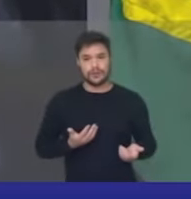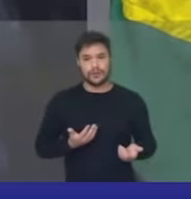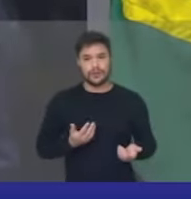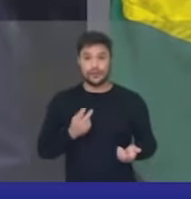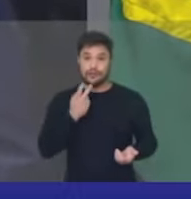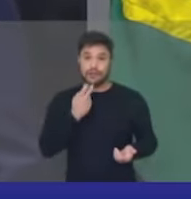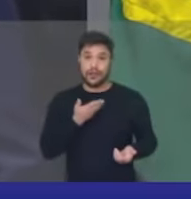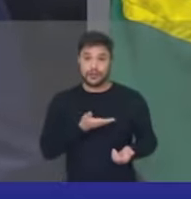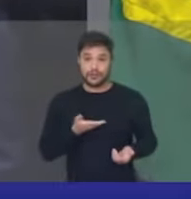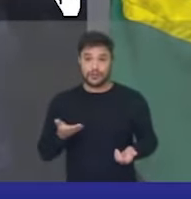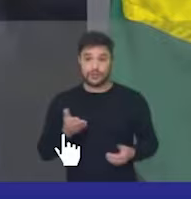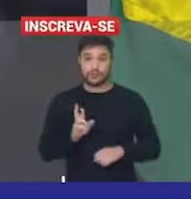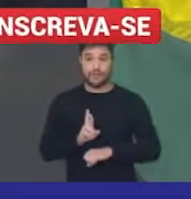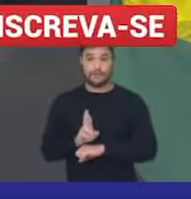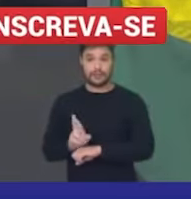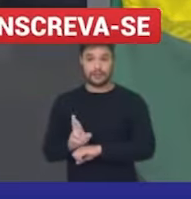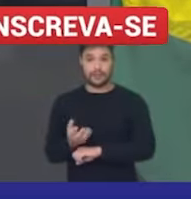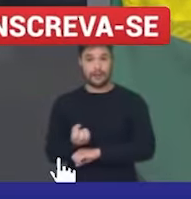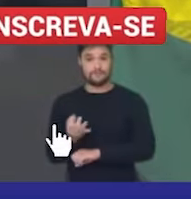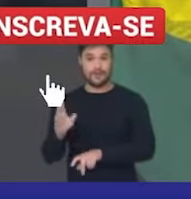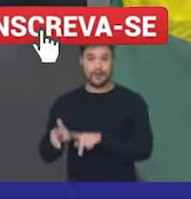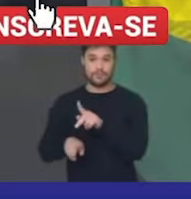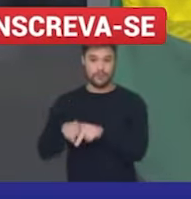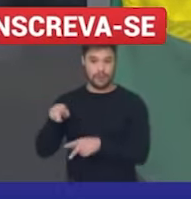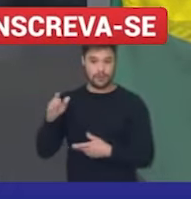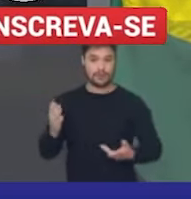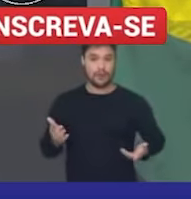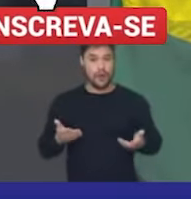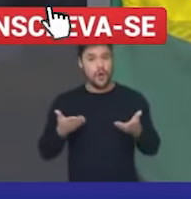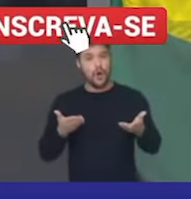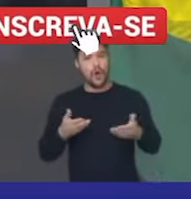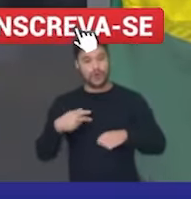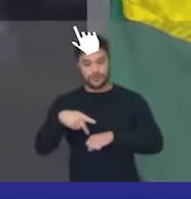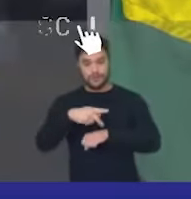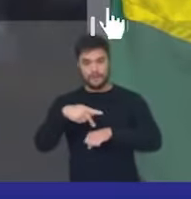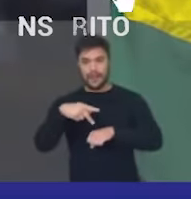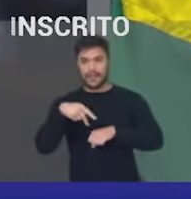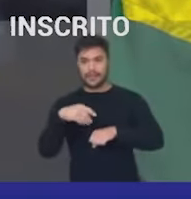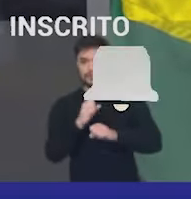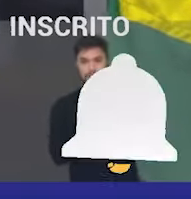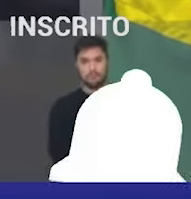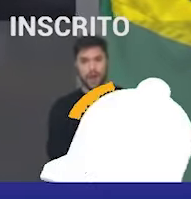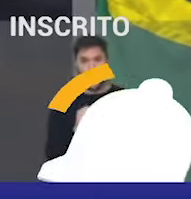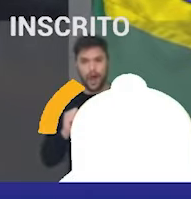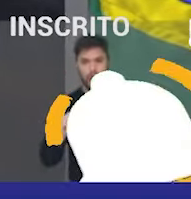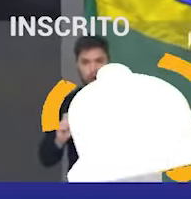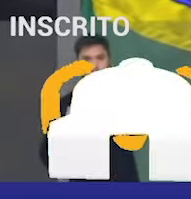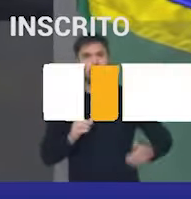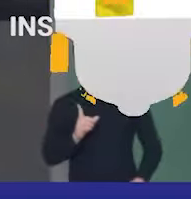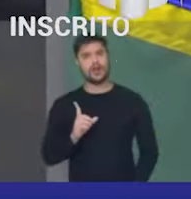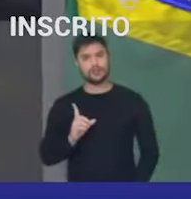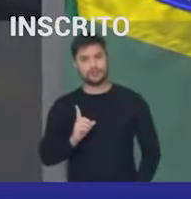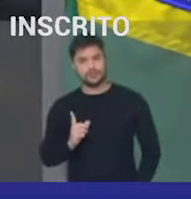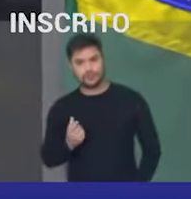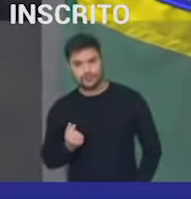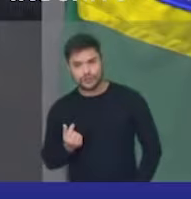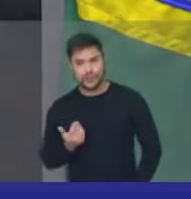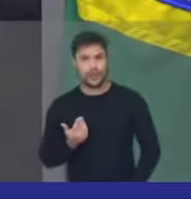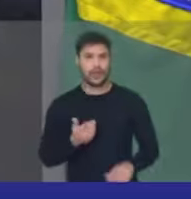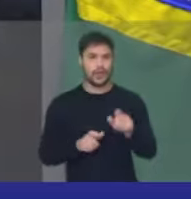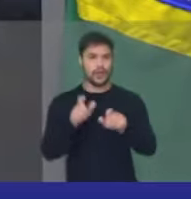falando em nome de muitos brasileiros É impressionante como um país do tamanho do Brasil com tantos recursos com tantas boas